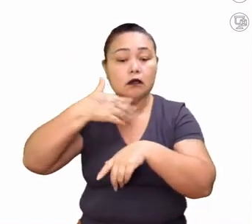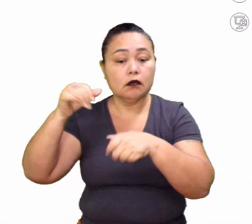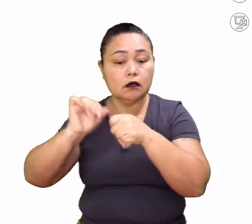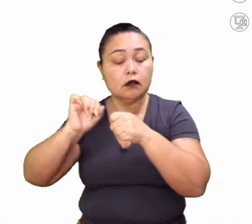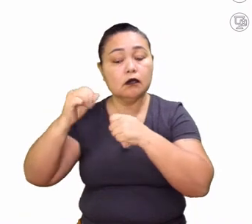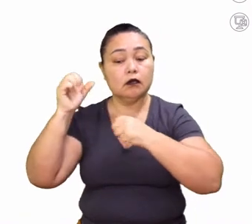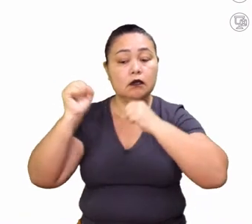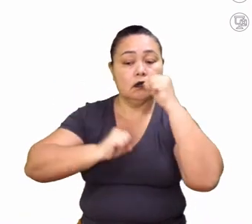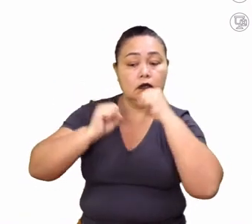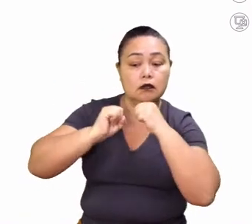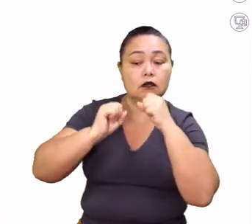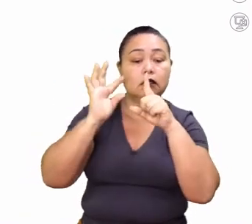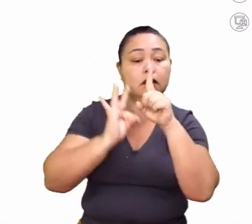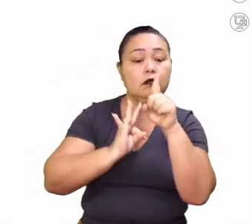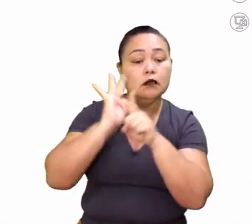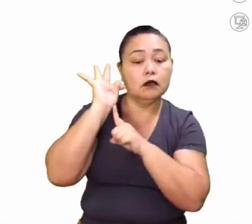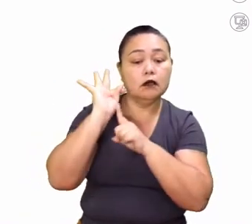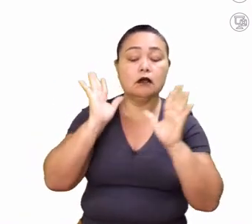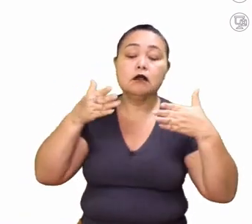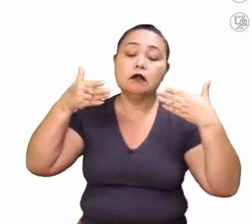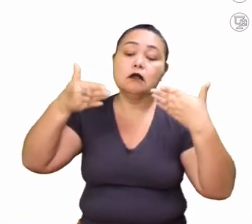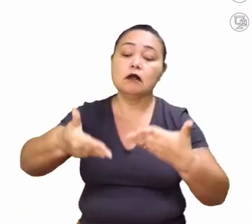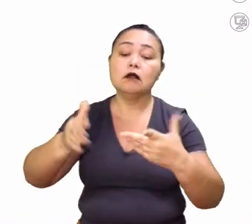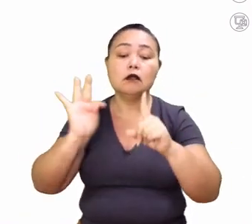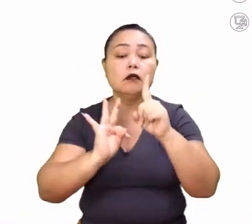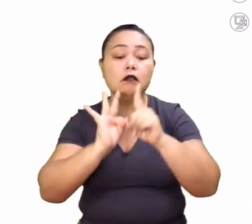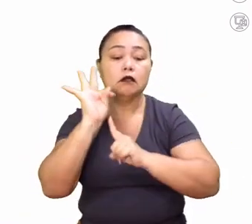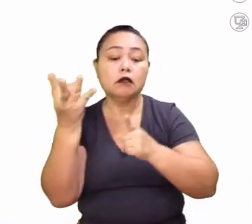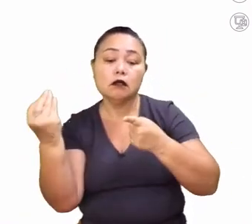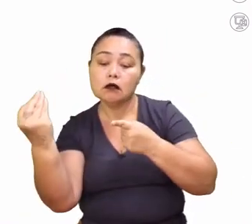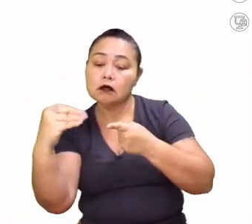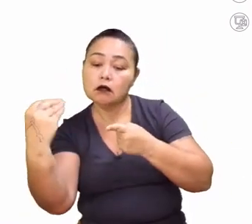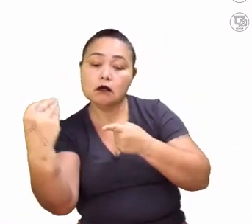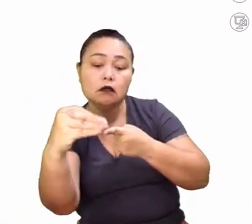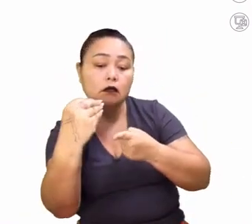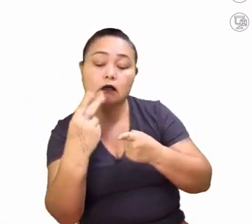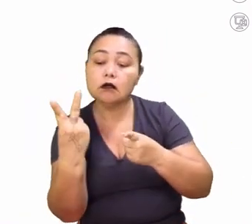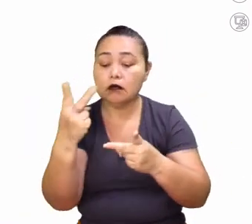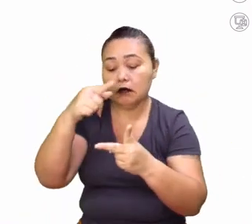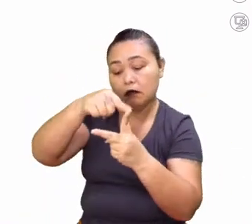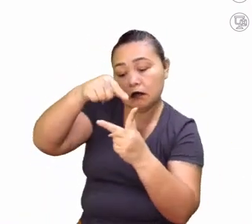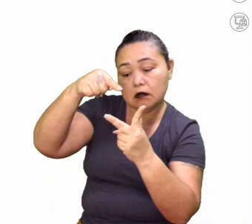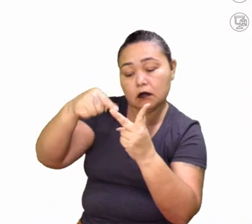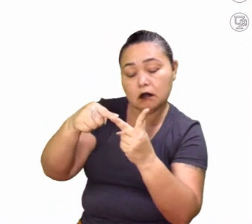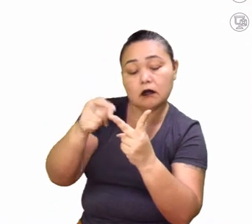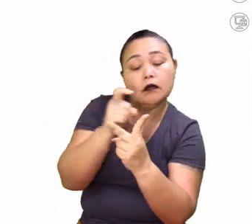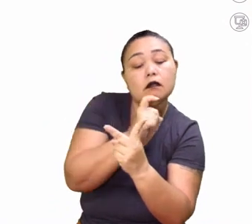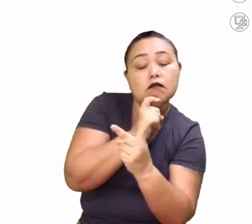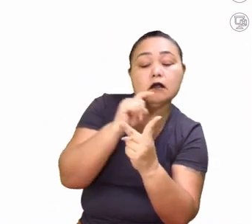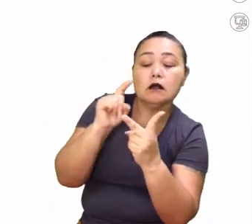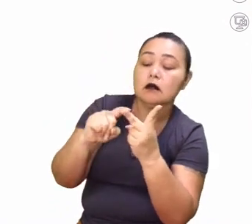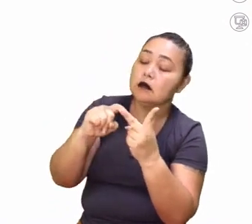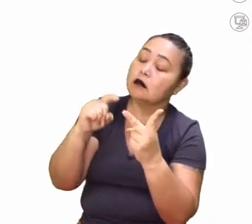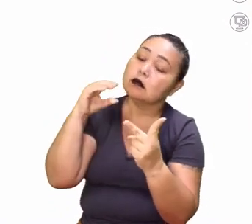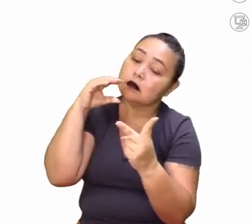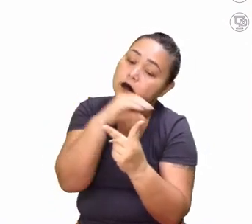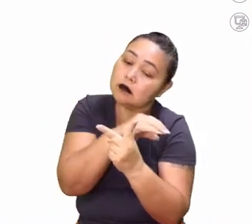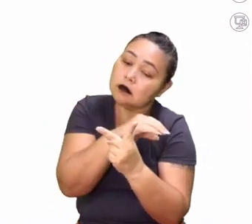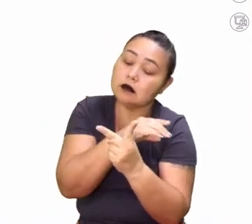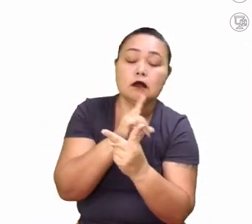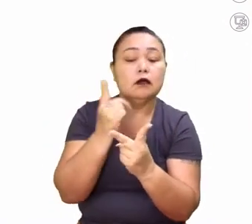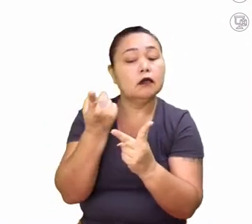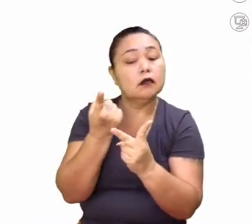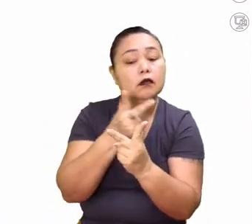exclusiva das temperaturas dos corpos que formavam as duas fontes a fonte fria e a fonte quente